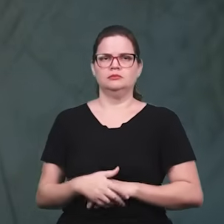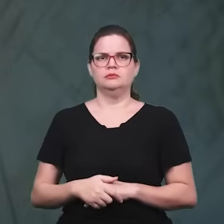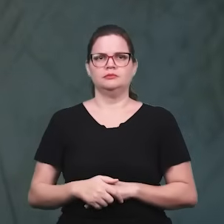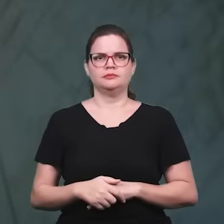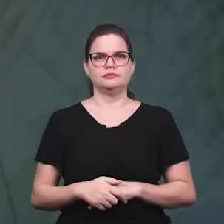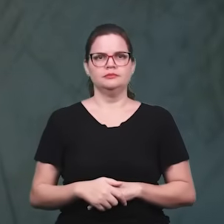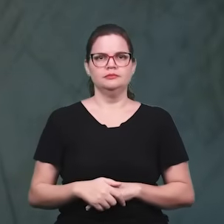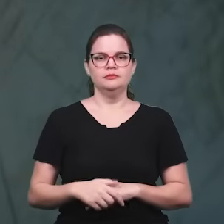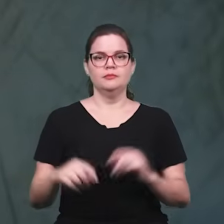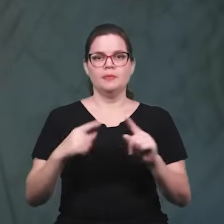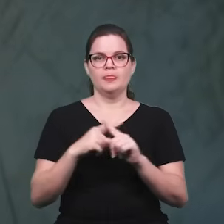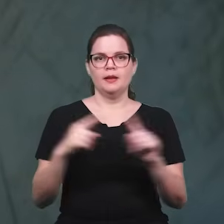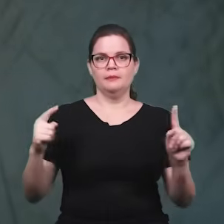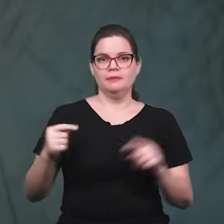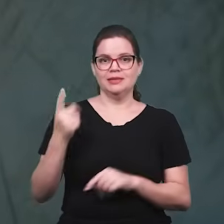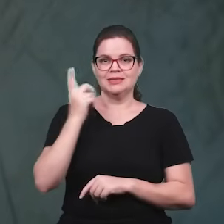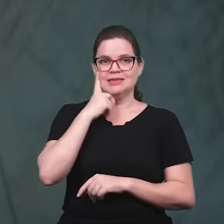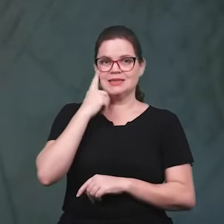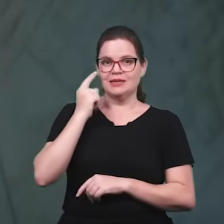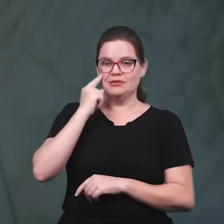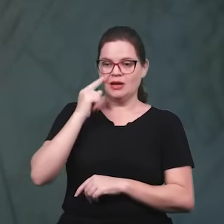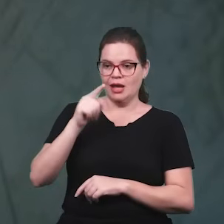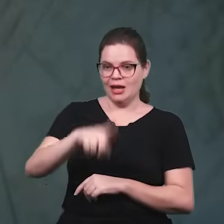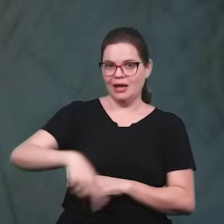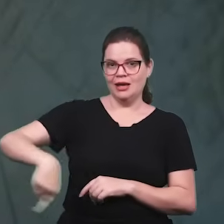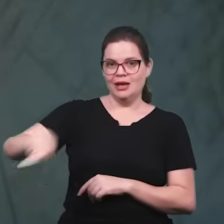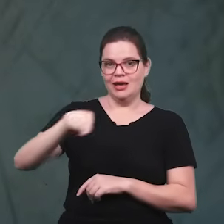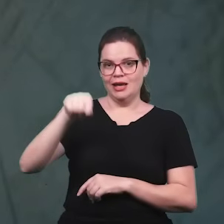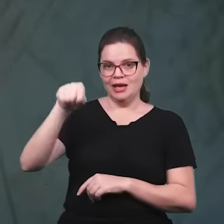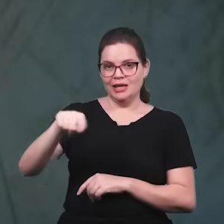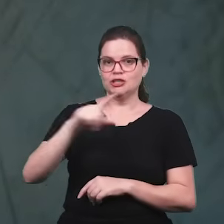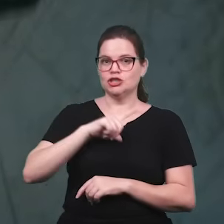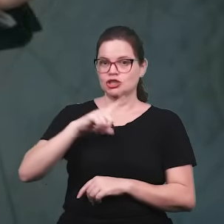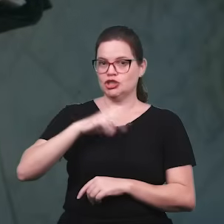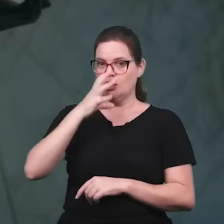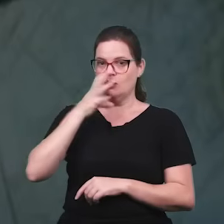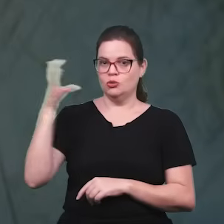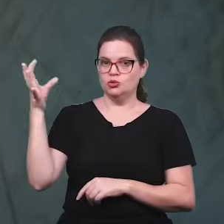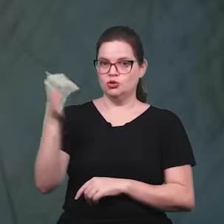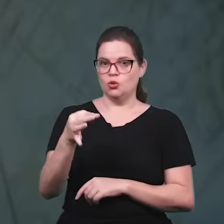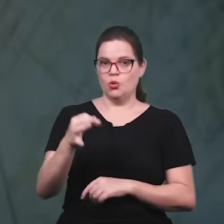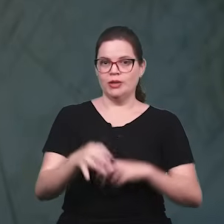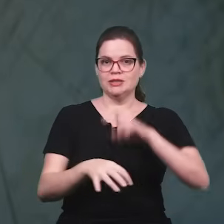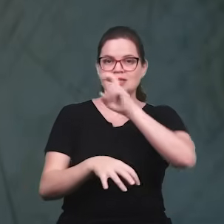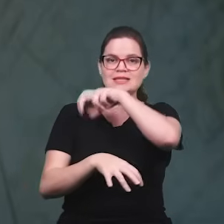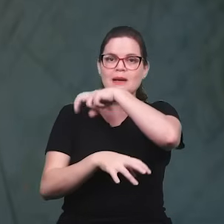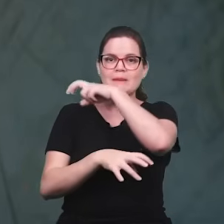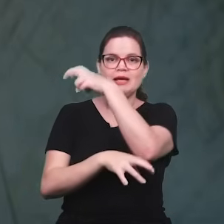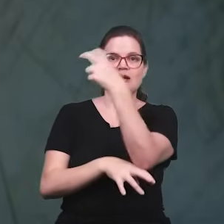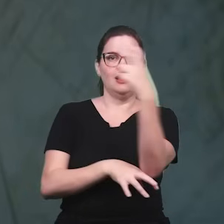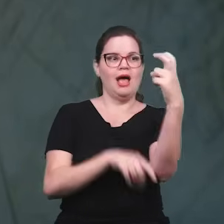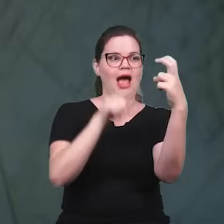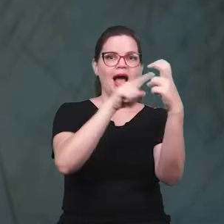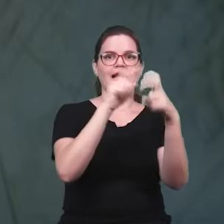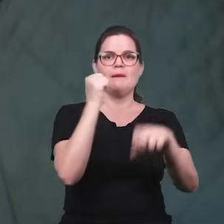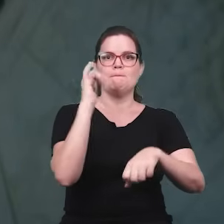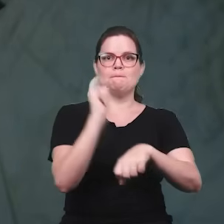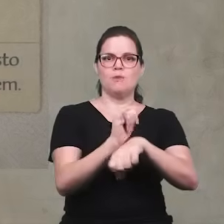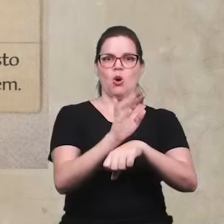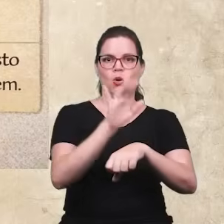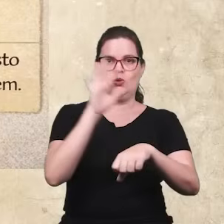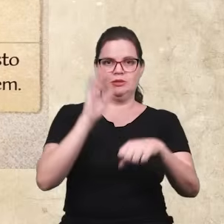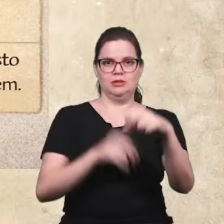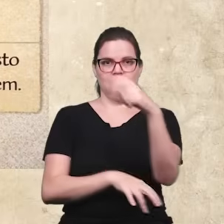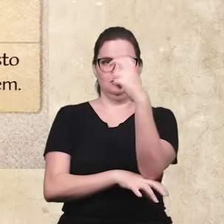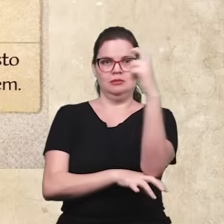importante, a maldição que estava sobre o homem, ele estava à sua frente, a serpente de bronze. Mas o